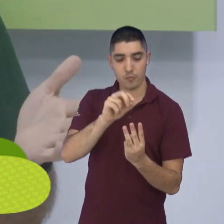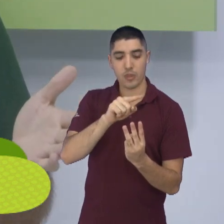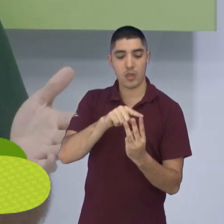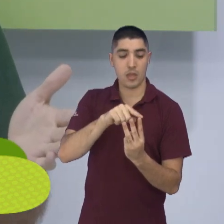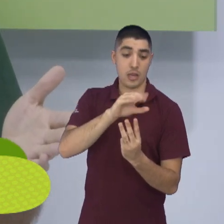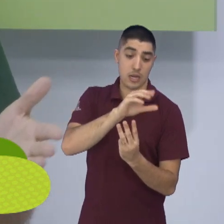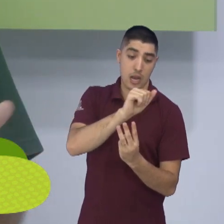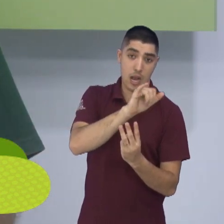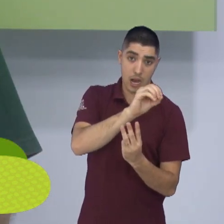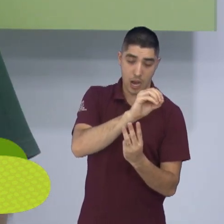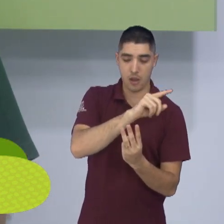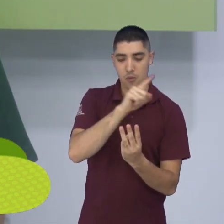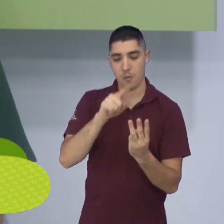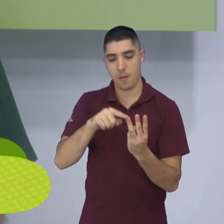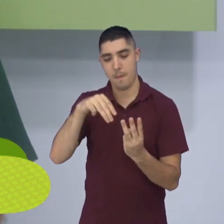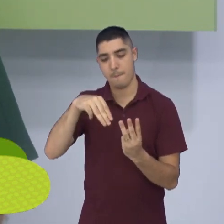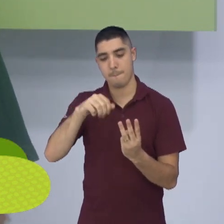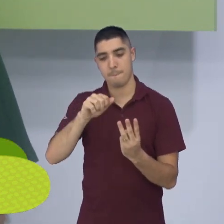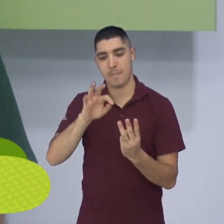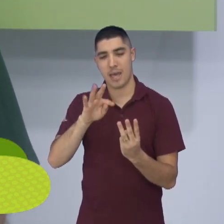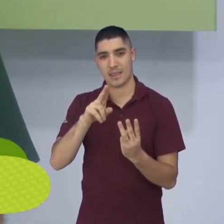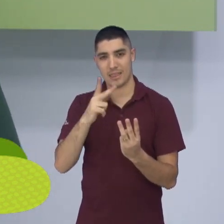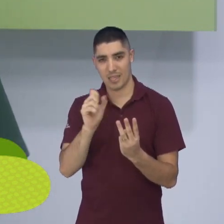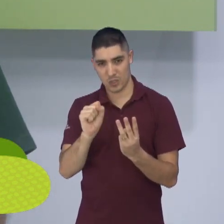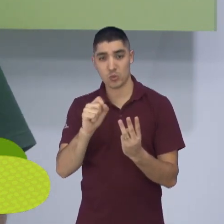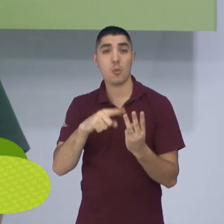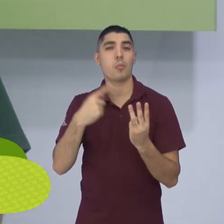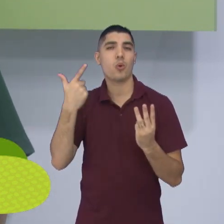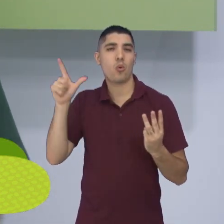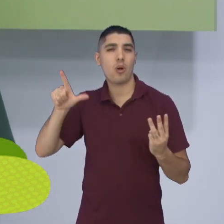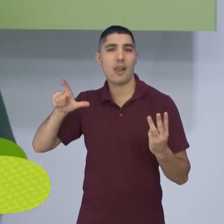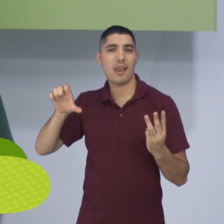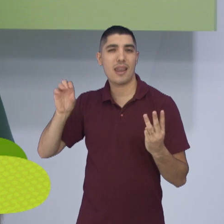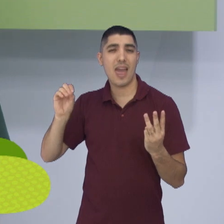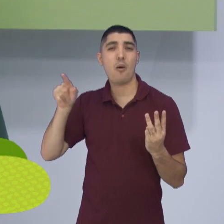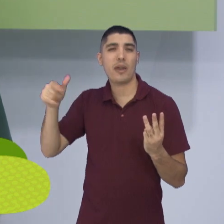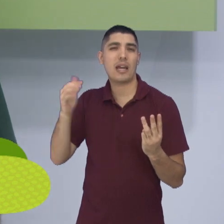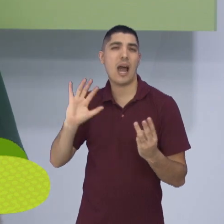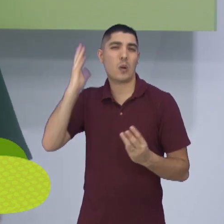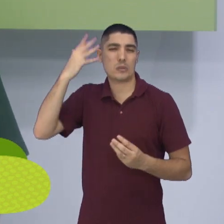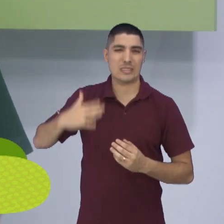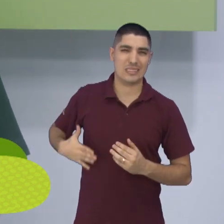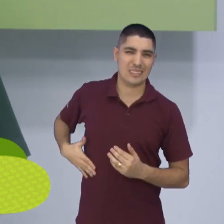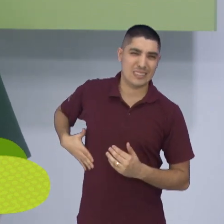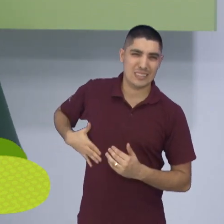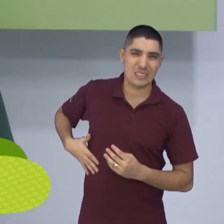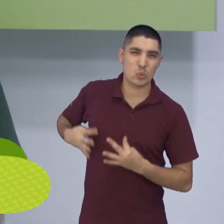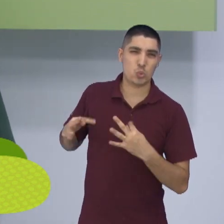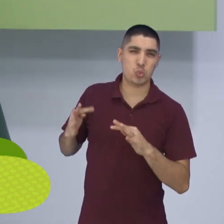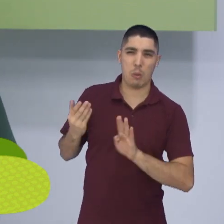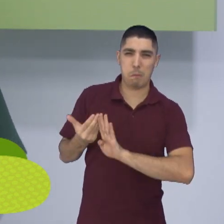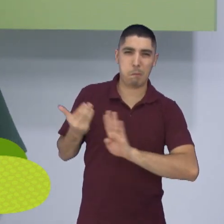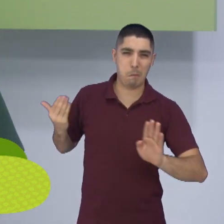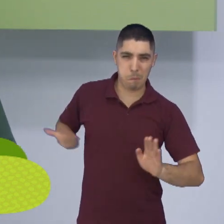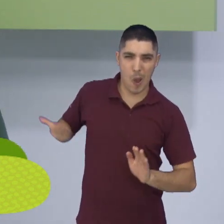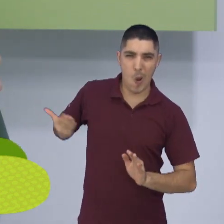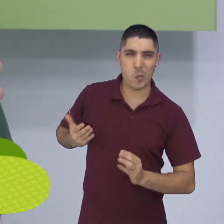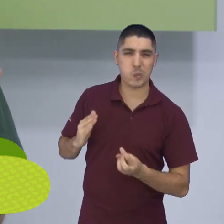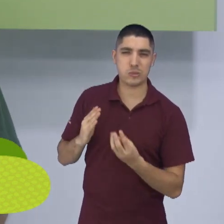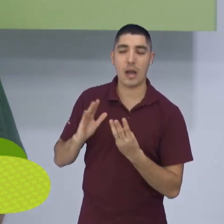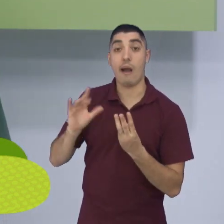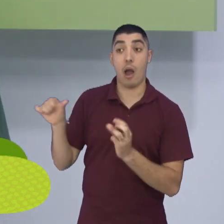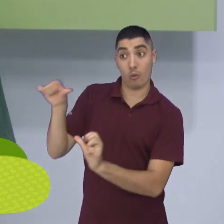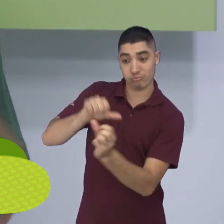e o Matheus Abreu, já que o Léo Tubi tinha tomado uma pancada nas costas, estava fazendo uma massagem lá, passando um gelo, e aí